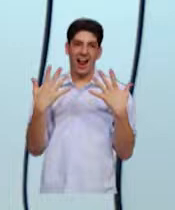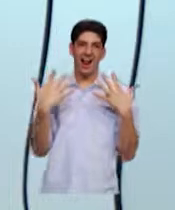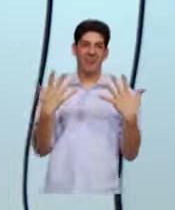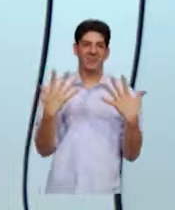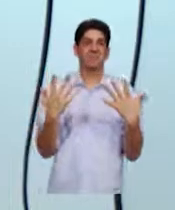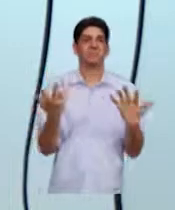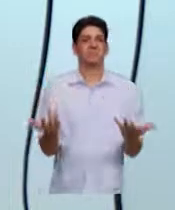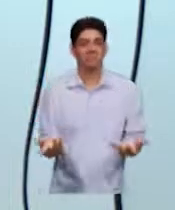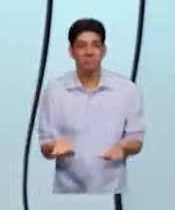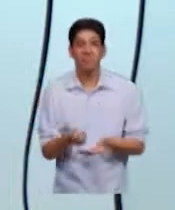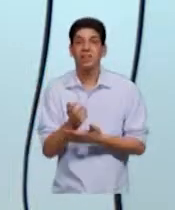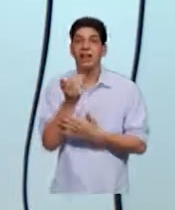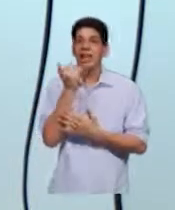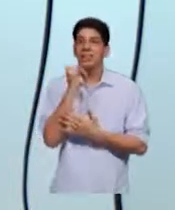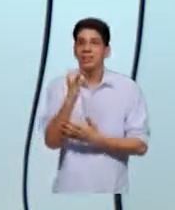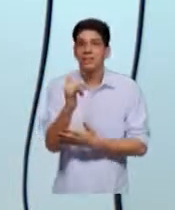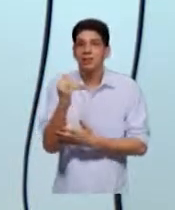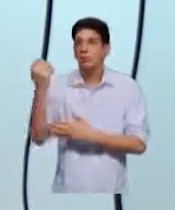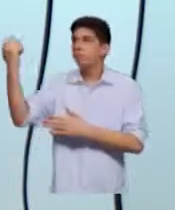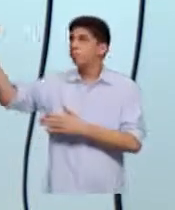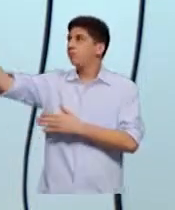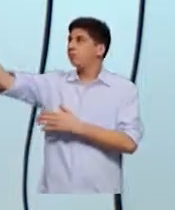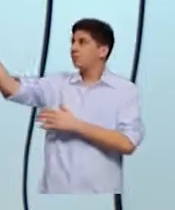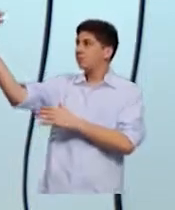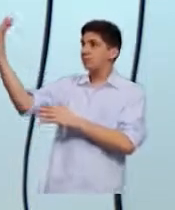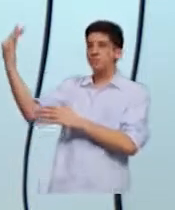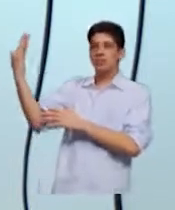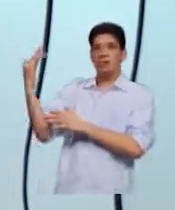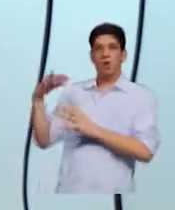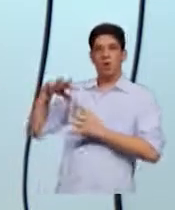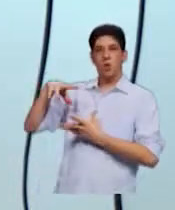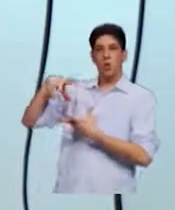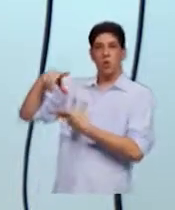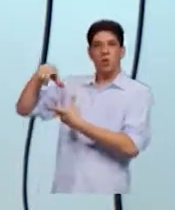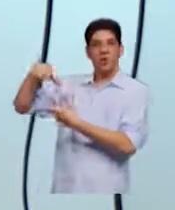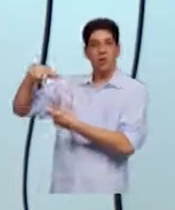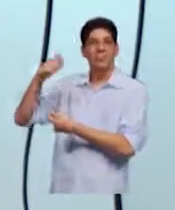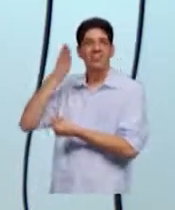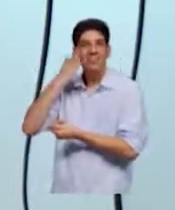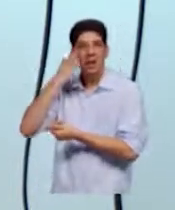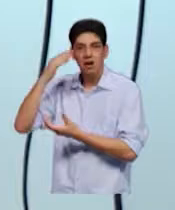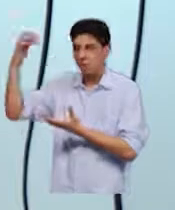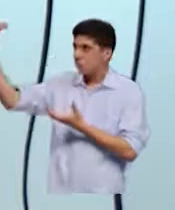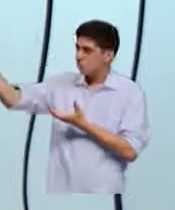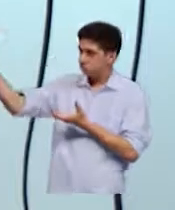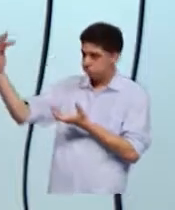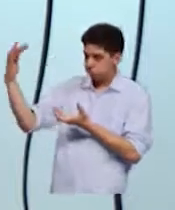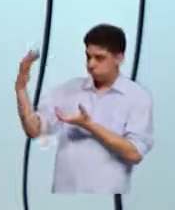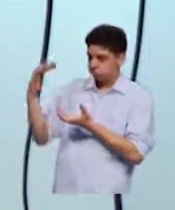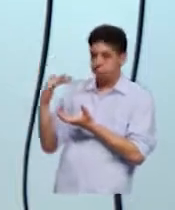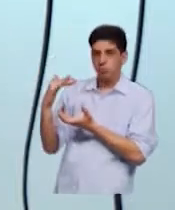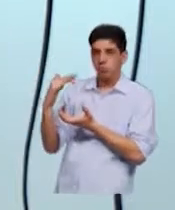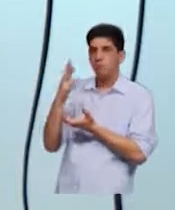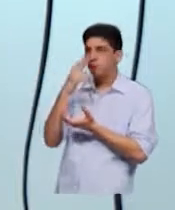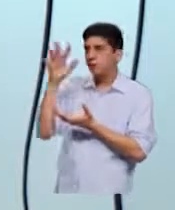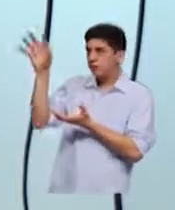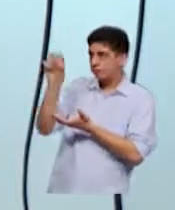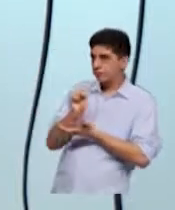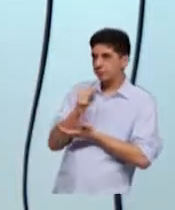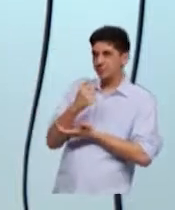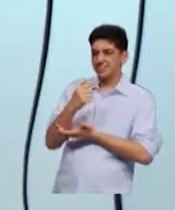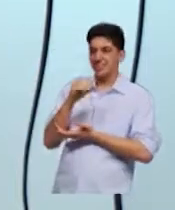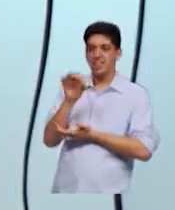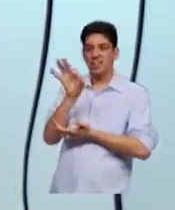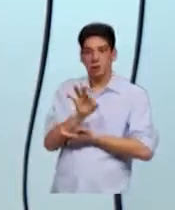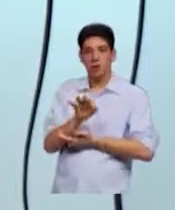toda a energia que vem, incide sobre a superfície terrestre, 70% ficasse retida e 30% voltasse